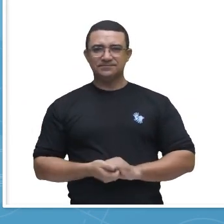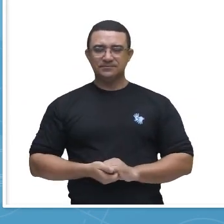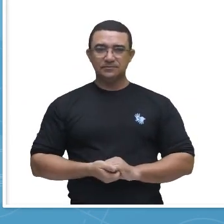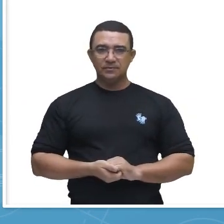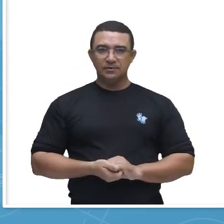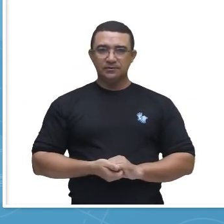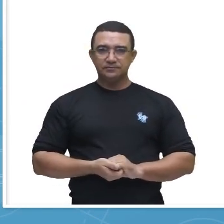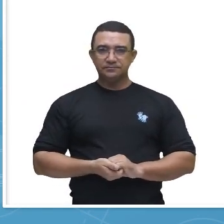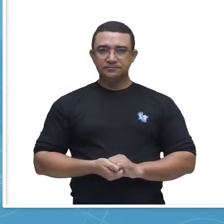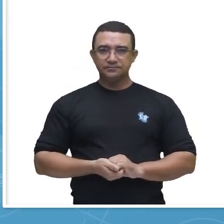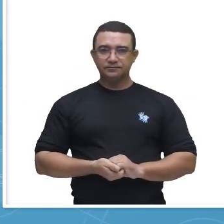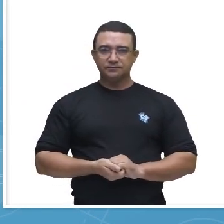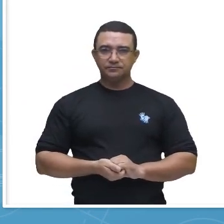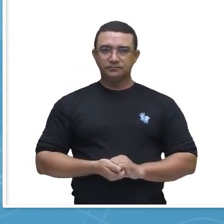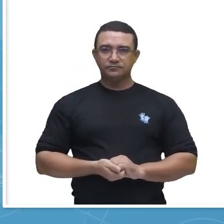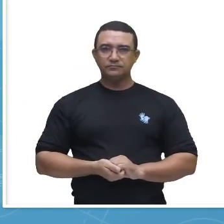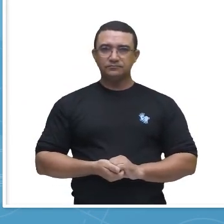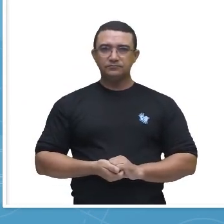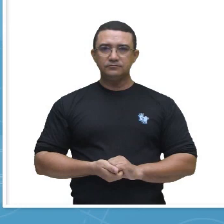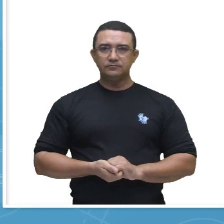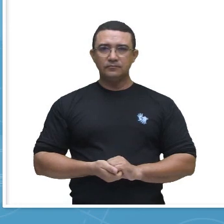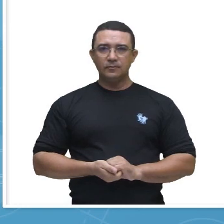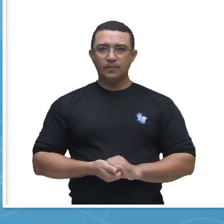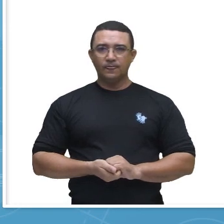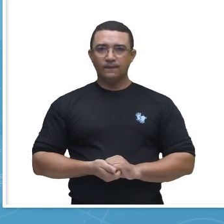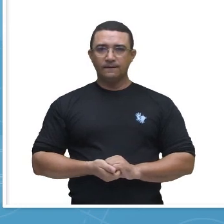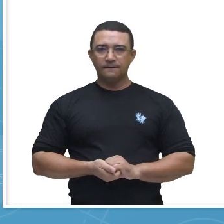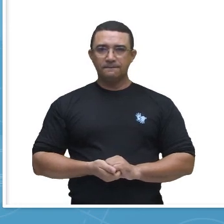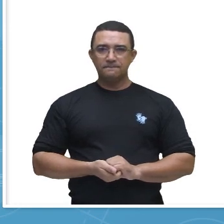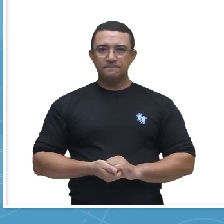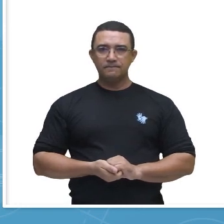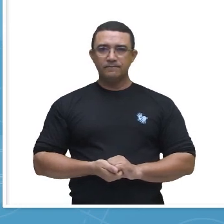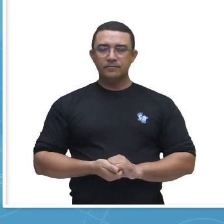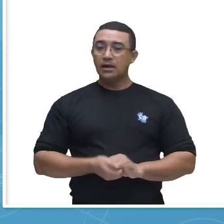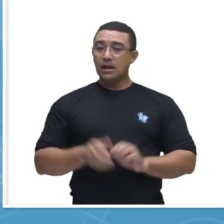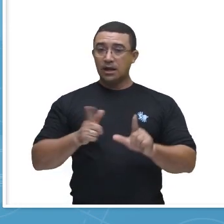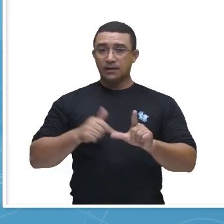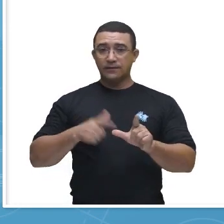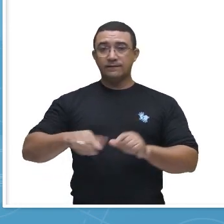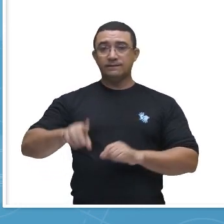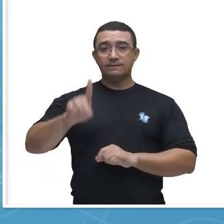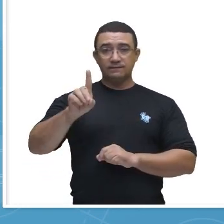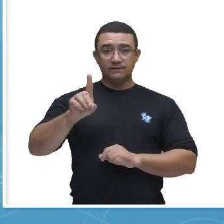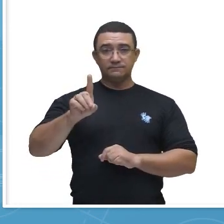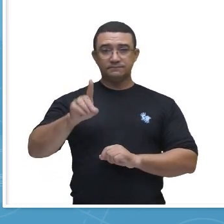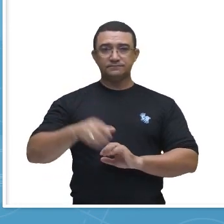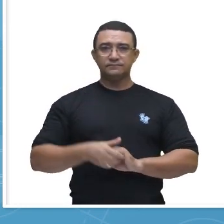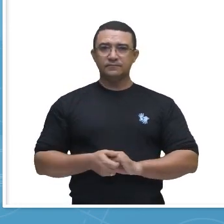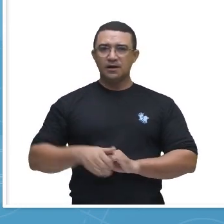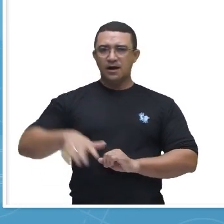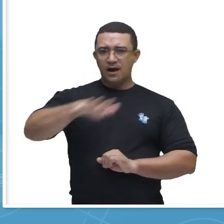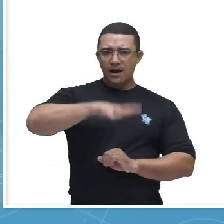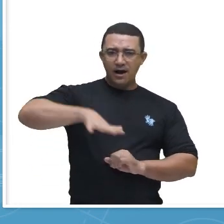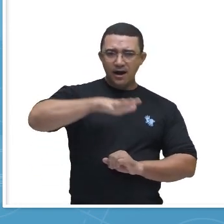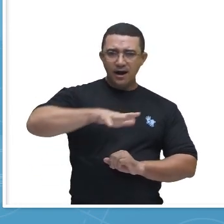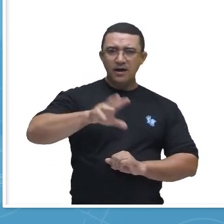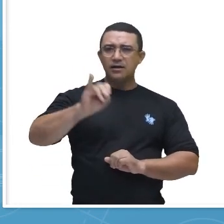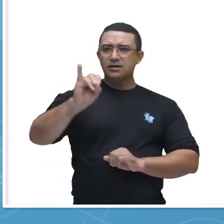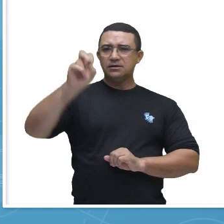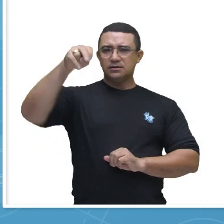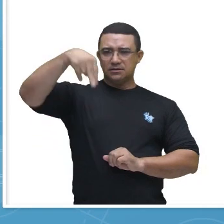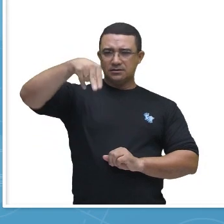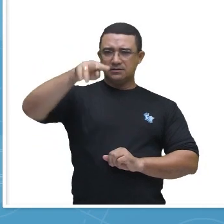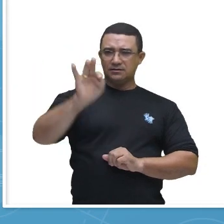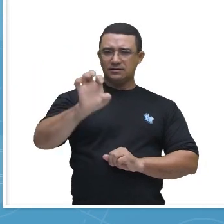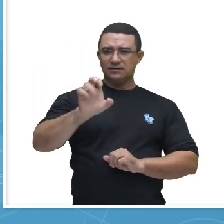zonas temperadas, está errada, tá bom? Letra D, olha o que diz a letra D. Zona intertropical